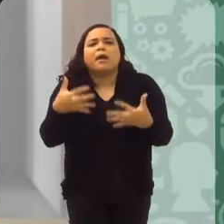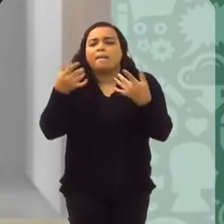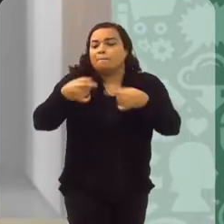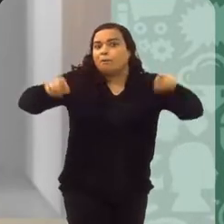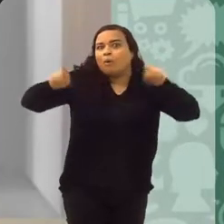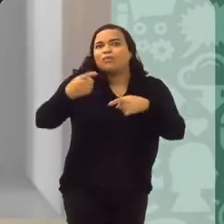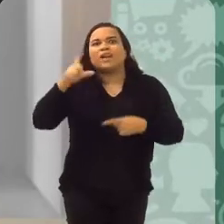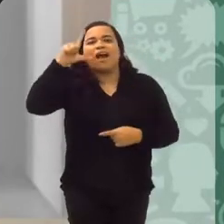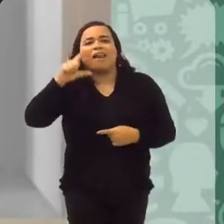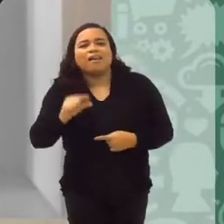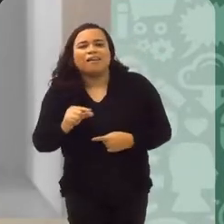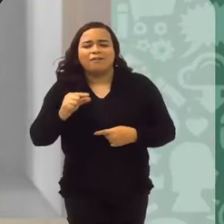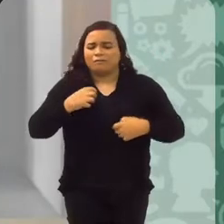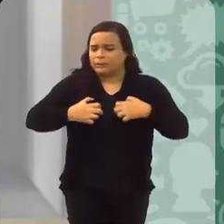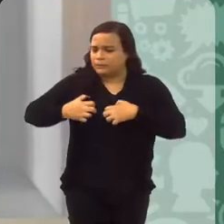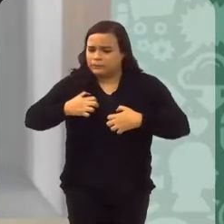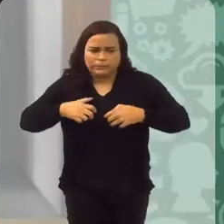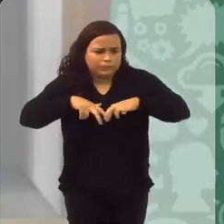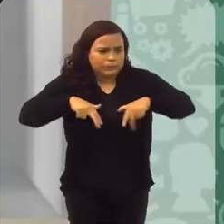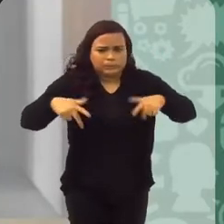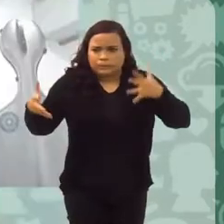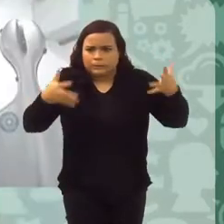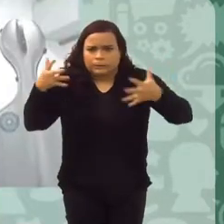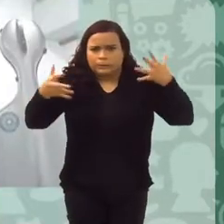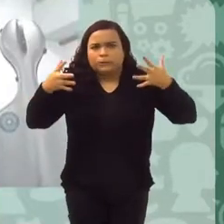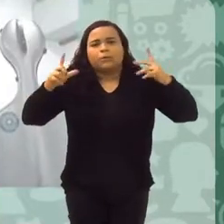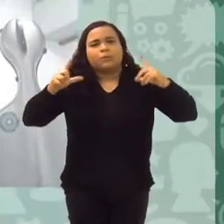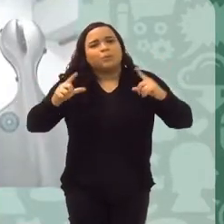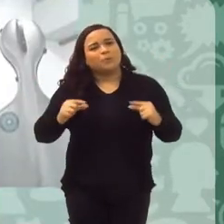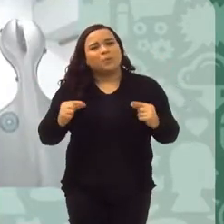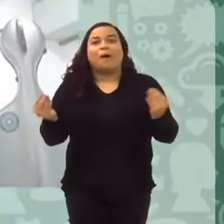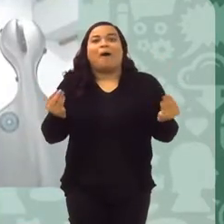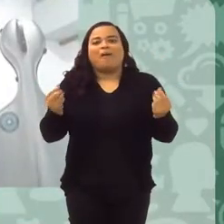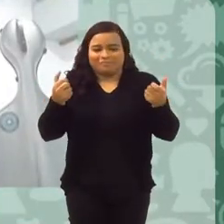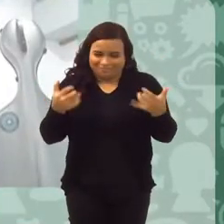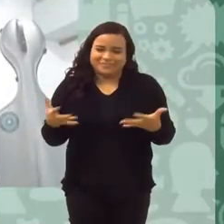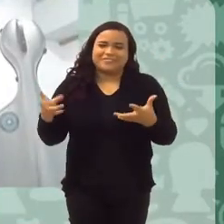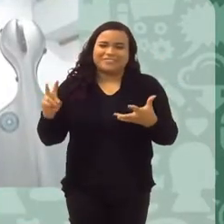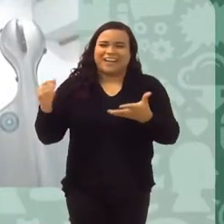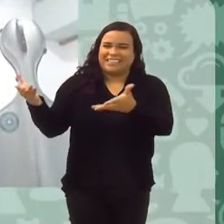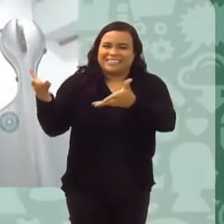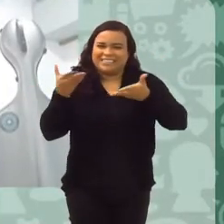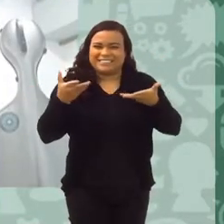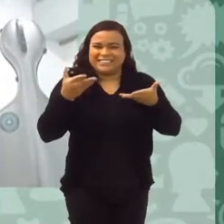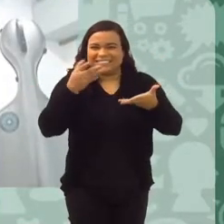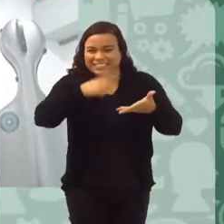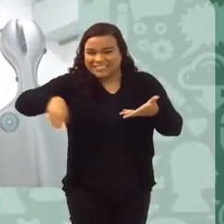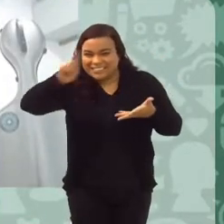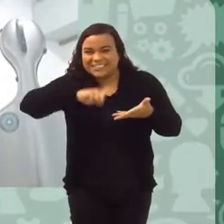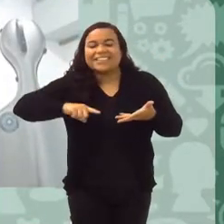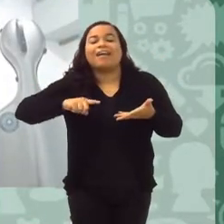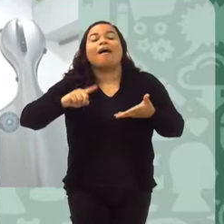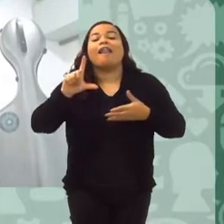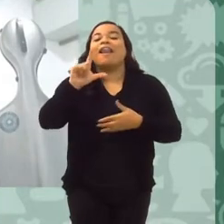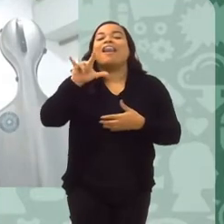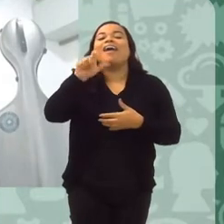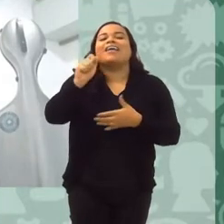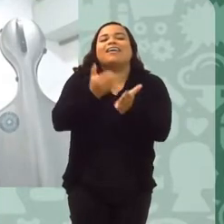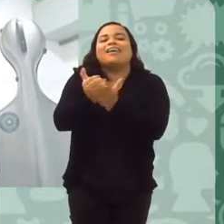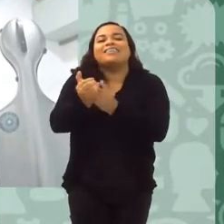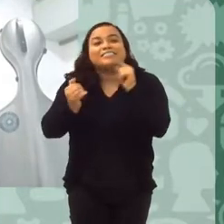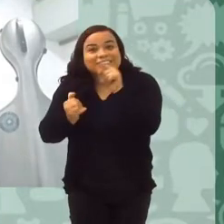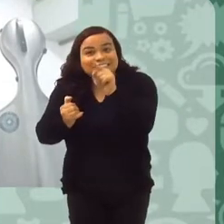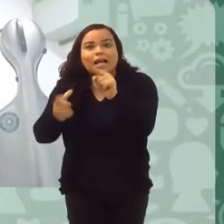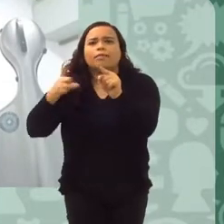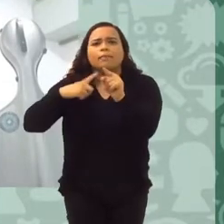pode aliviar as tensões do dia a dia. Sejam bem-vindas. Leila, vou começar com você.